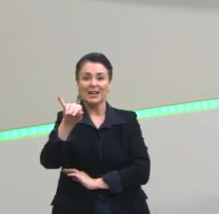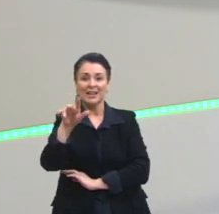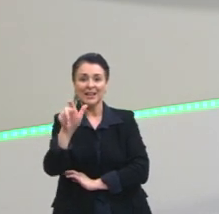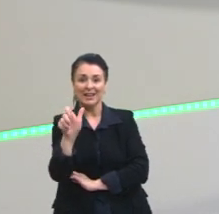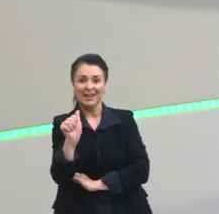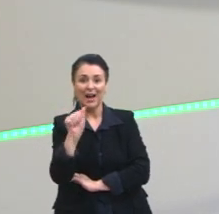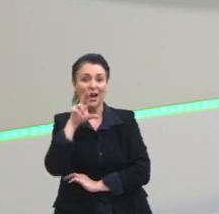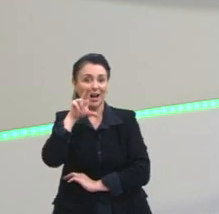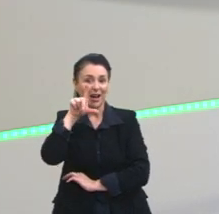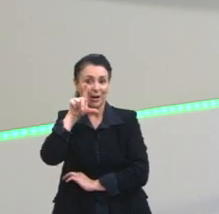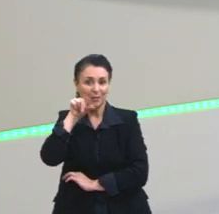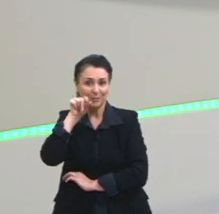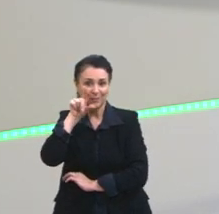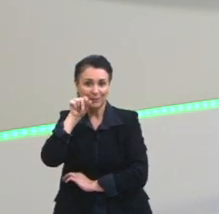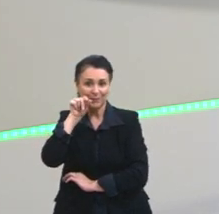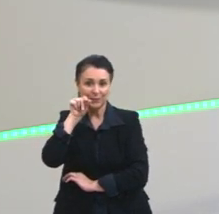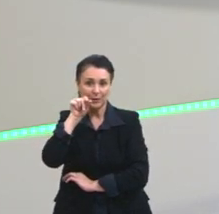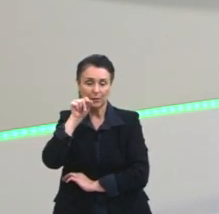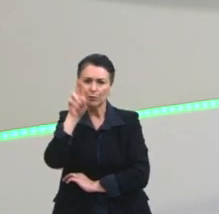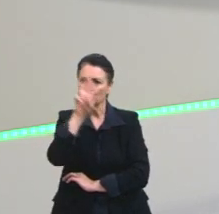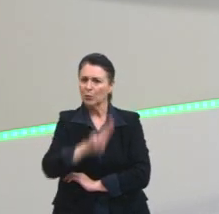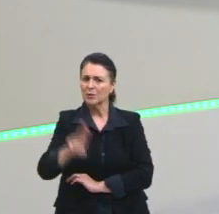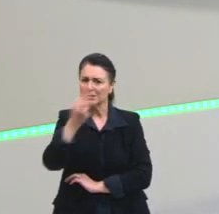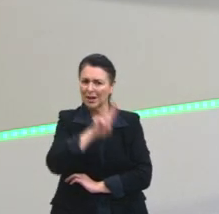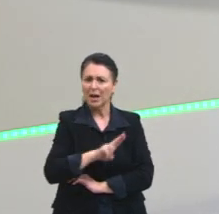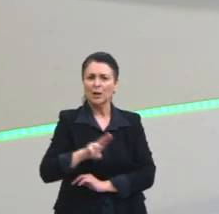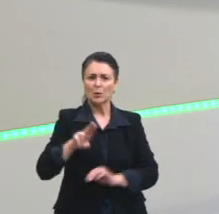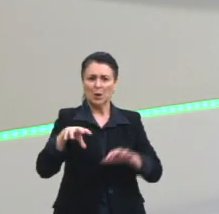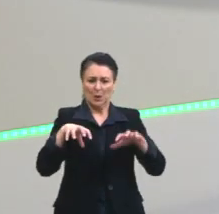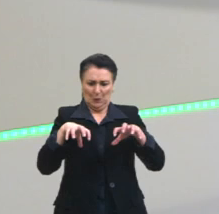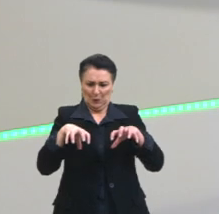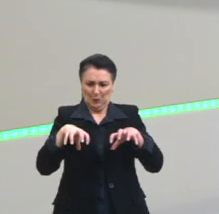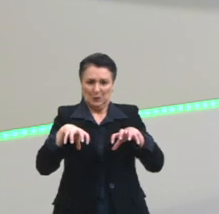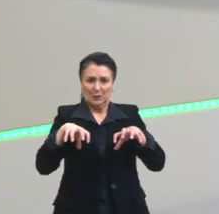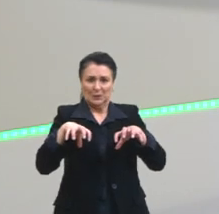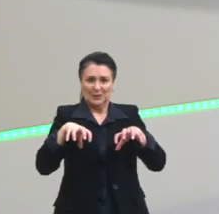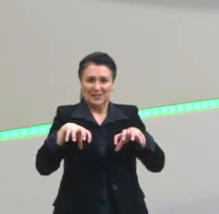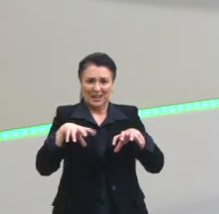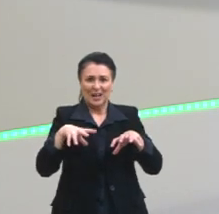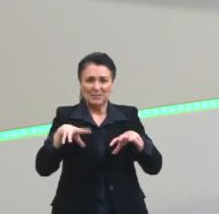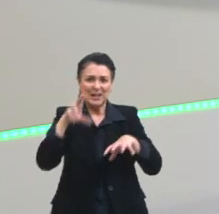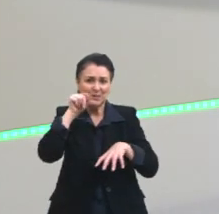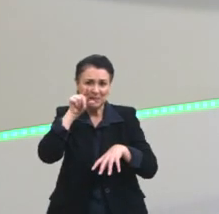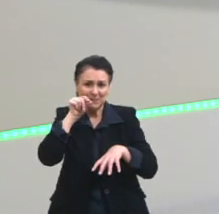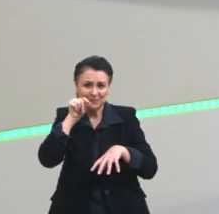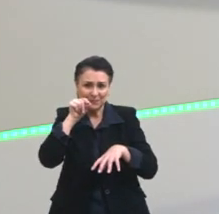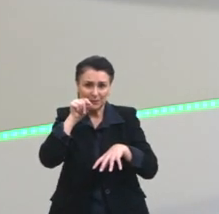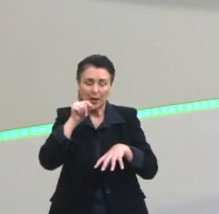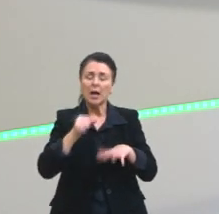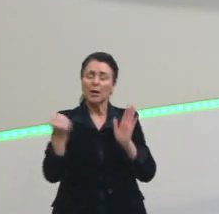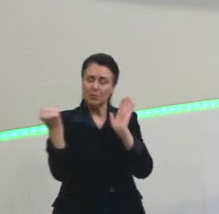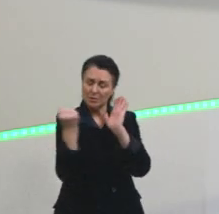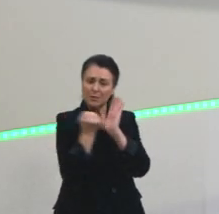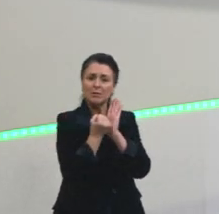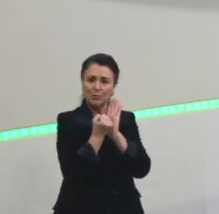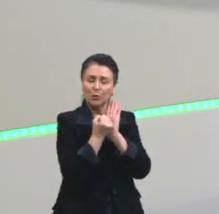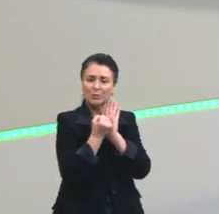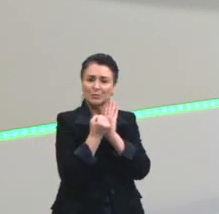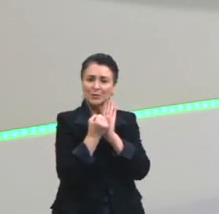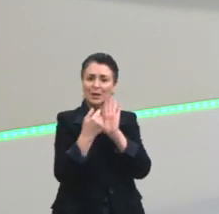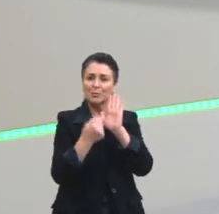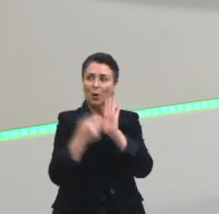Romano foi utilizada como símbolo de legitimação também de vários outros impérios através da história através do tempo